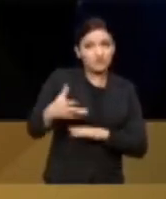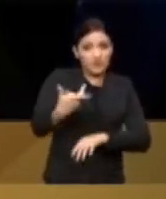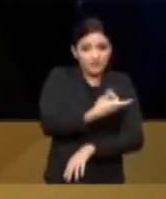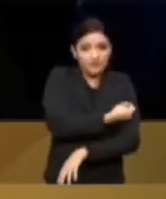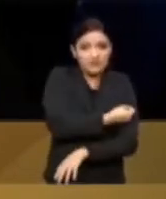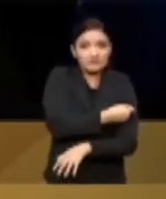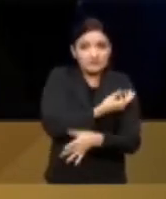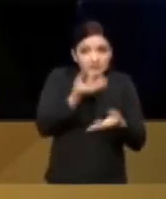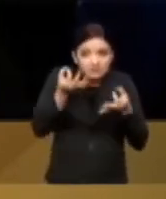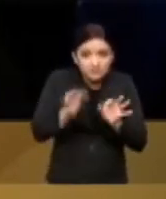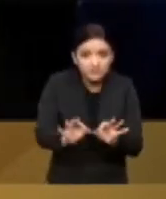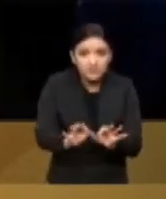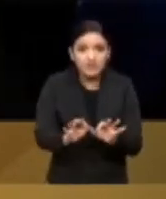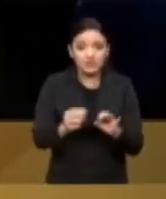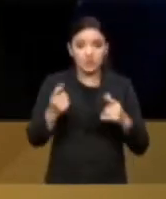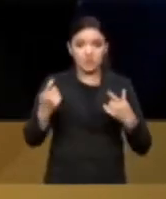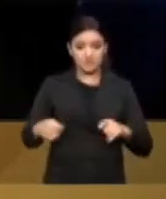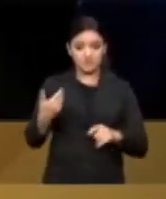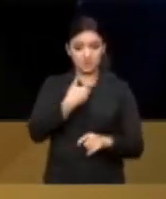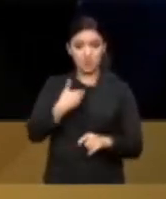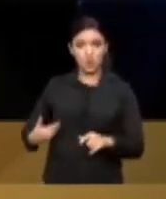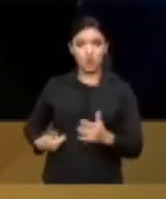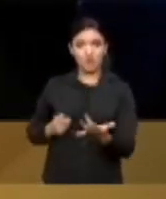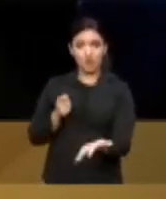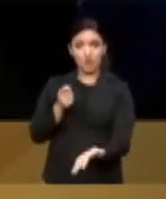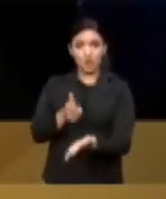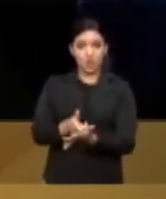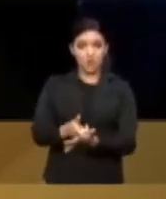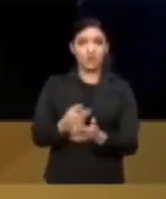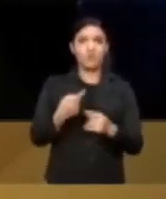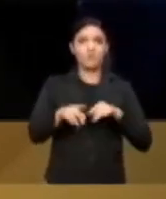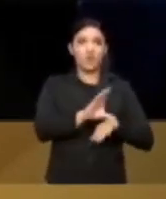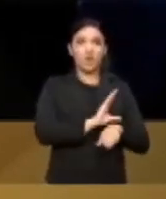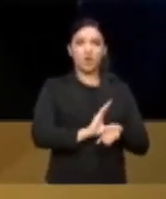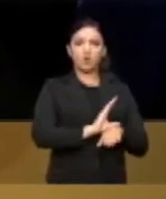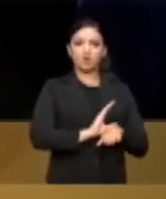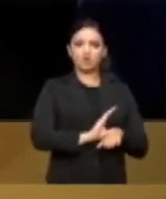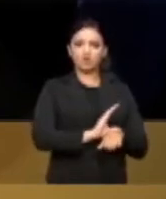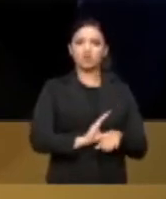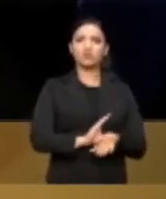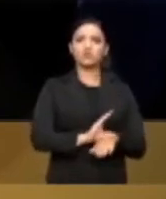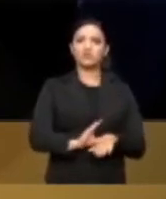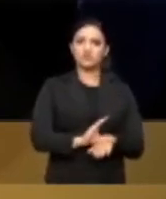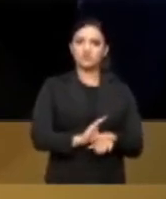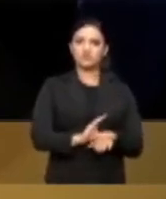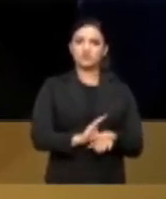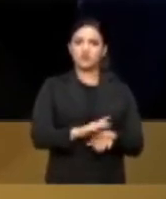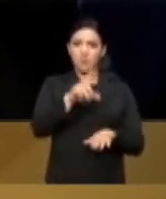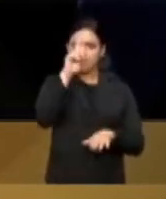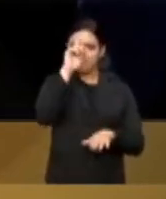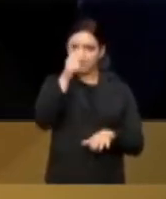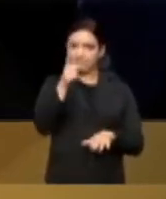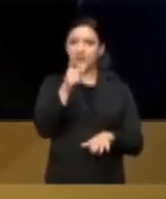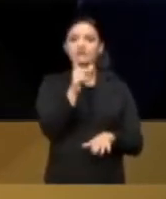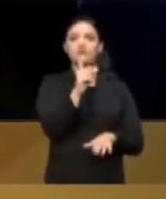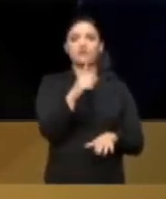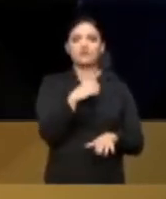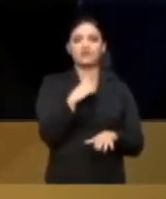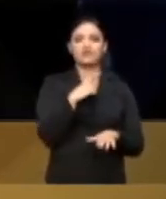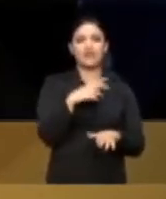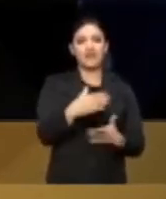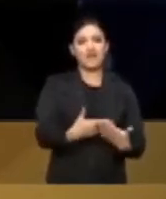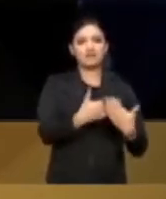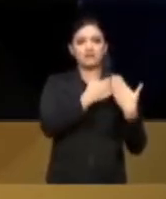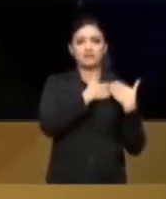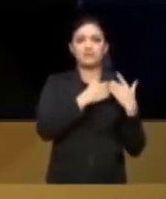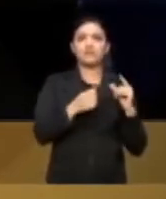vacina há de ser providenciada pelo poder público, pois a Constituição impõe ao Estado o dever de adotar medidas para a promoção,